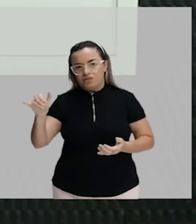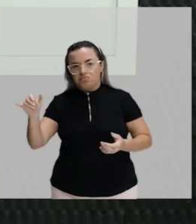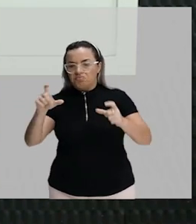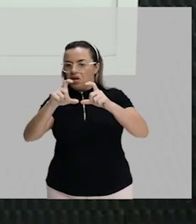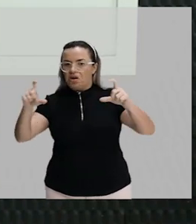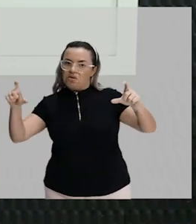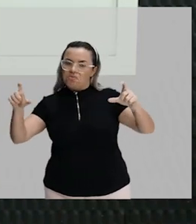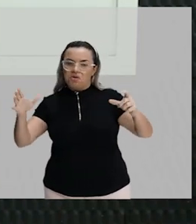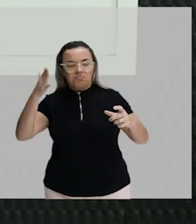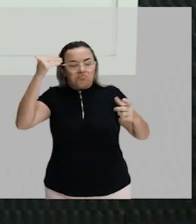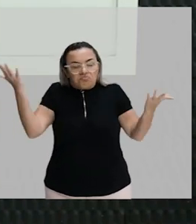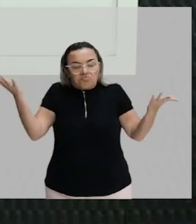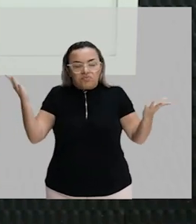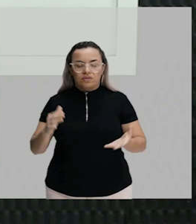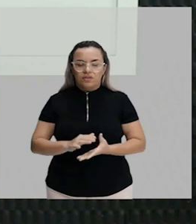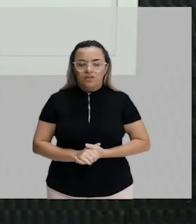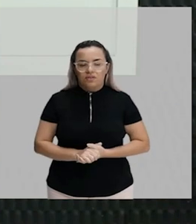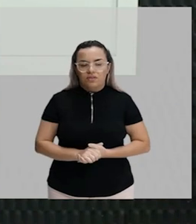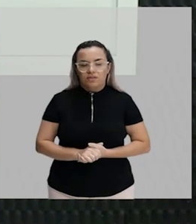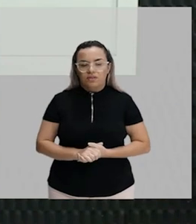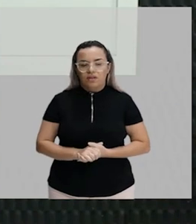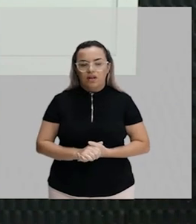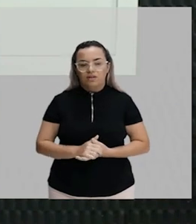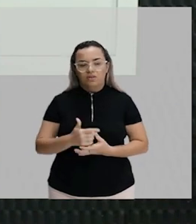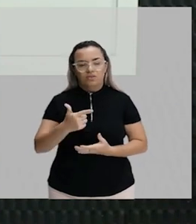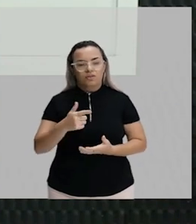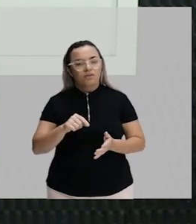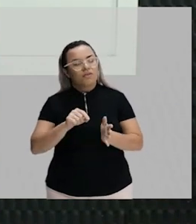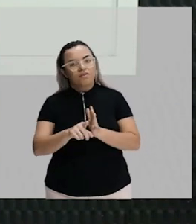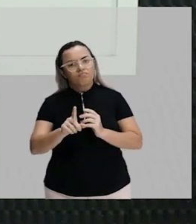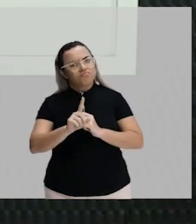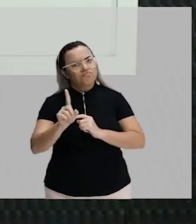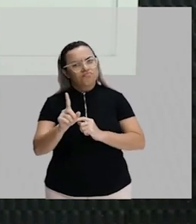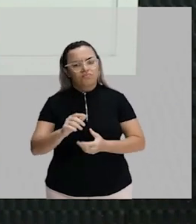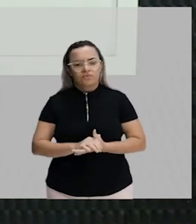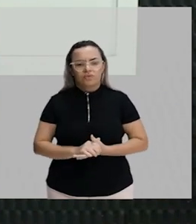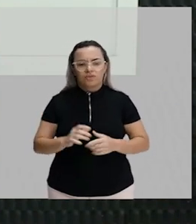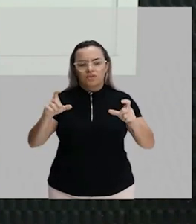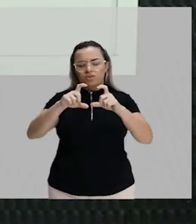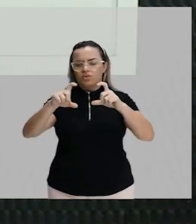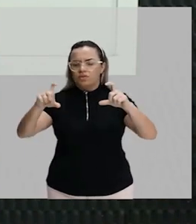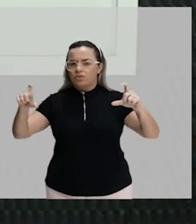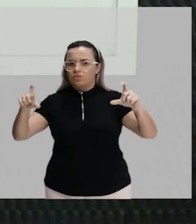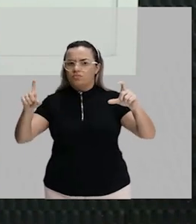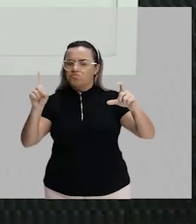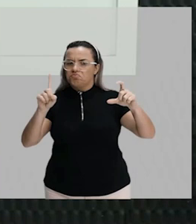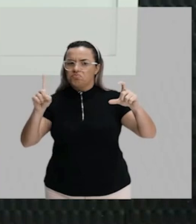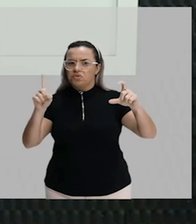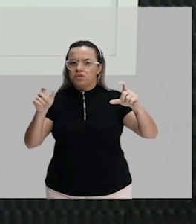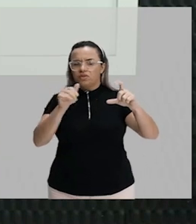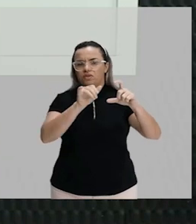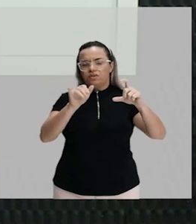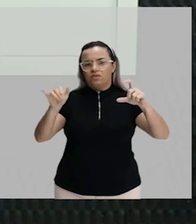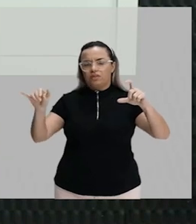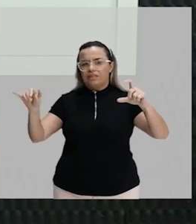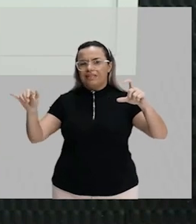elétrica também então se não tá dizendo acredit que ela seja apenas uma barra que não esteja aí eletrizada certo por ela